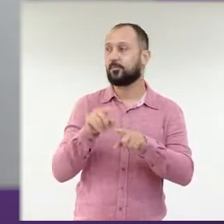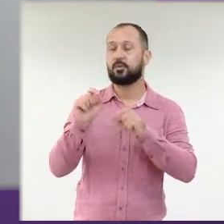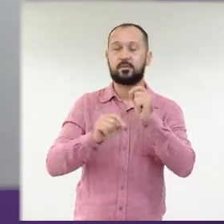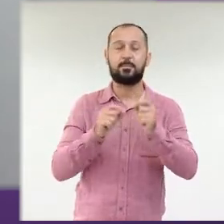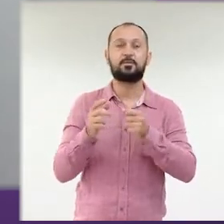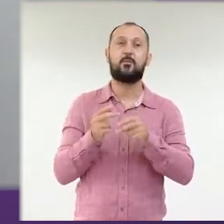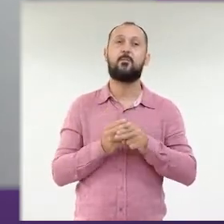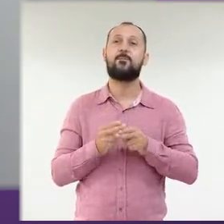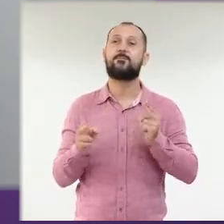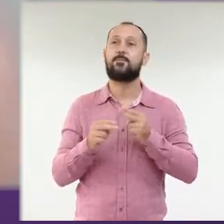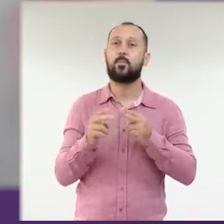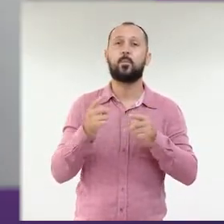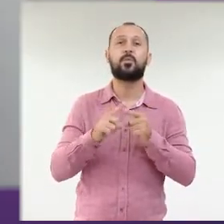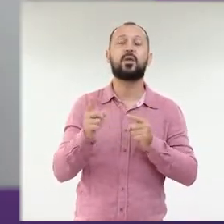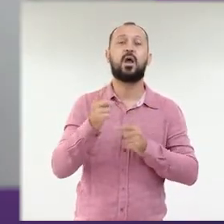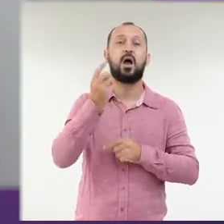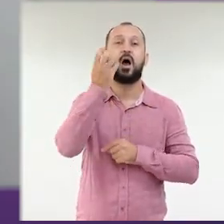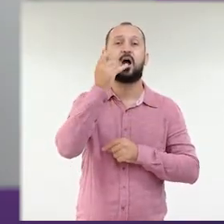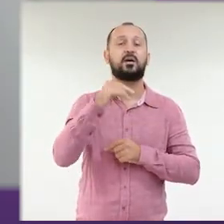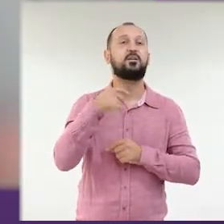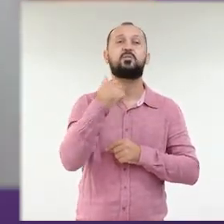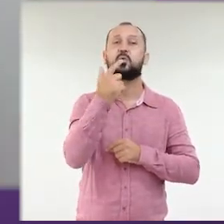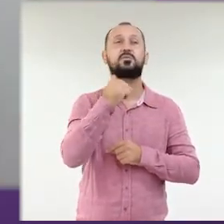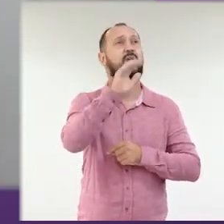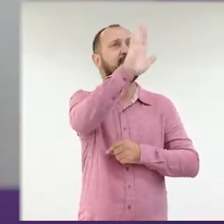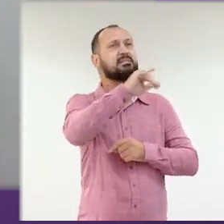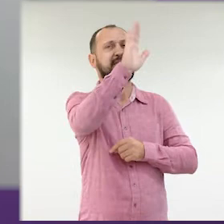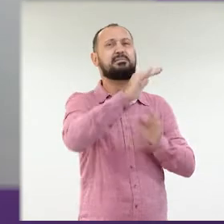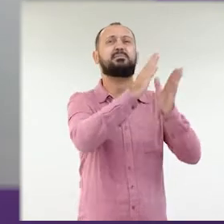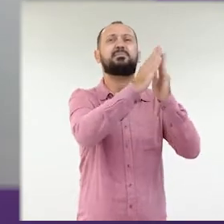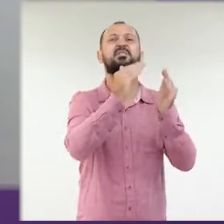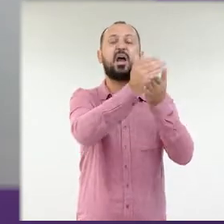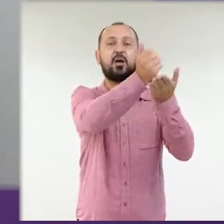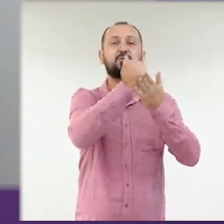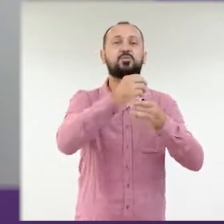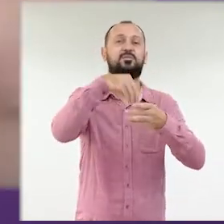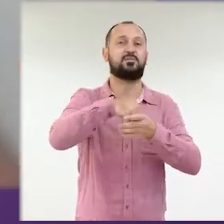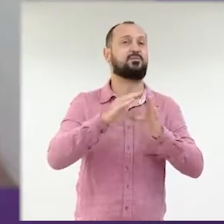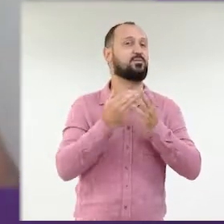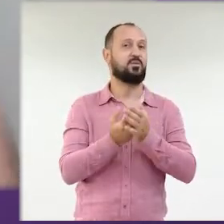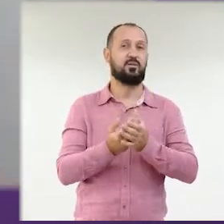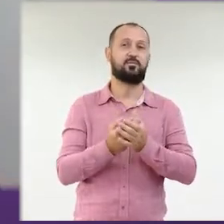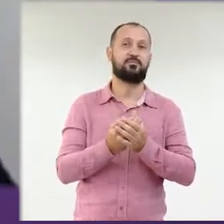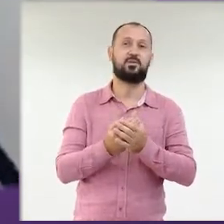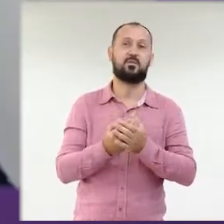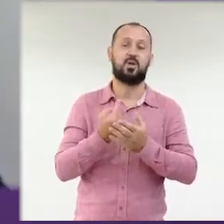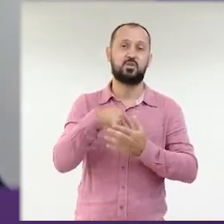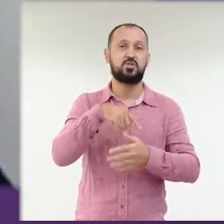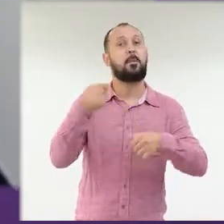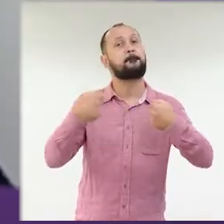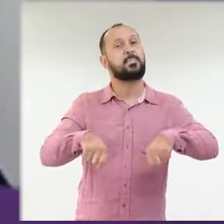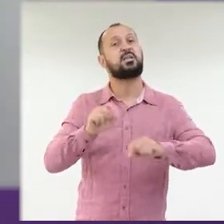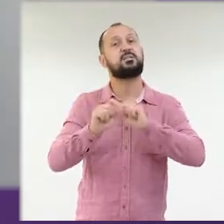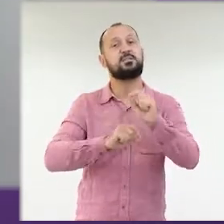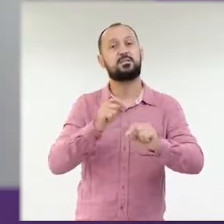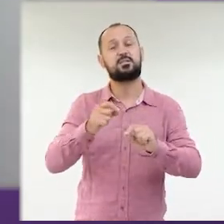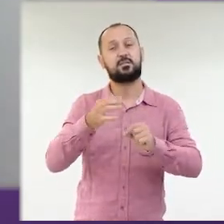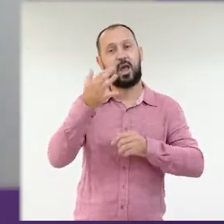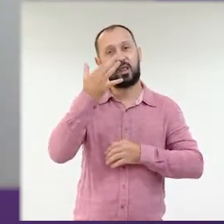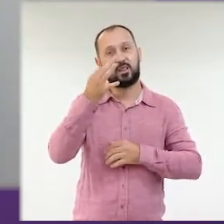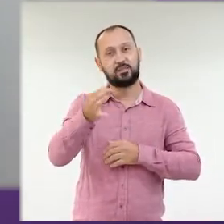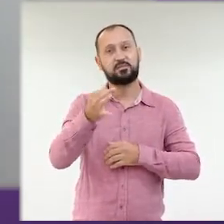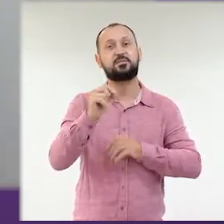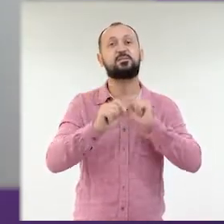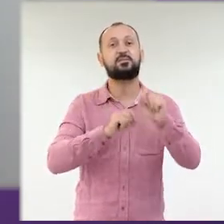aí também velados, porque as crianças não estão pedindo socorro nas escolas. Então, nós precisamos ter também